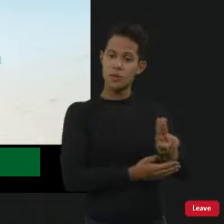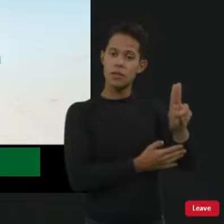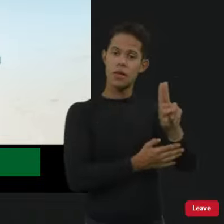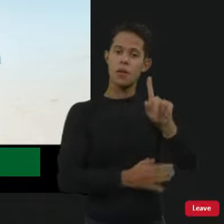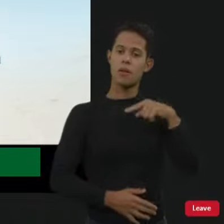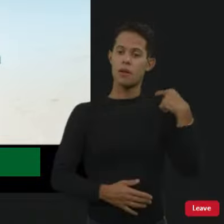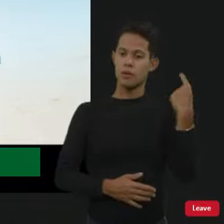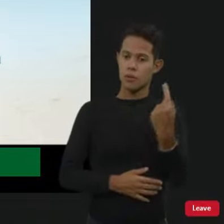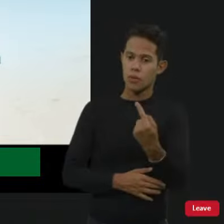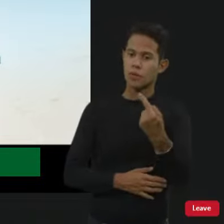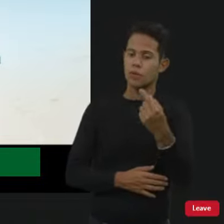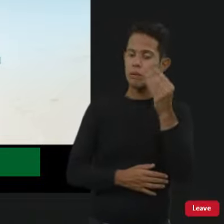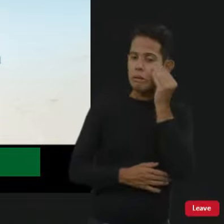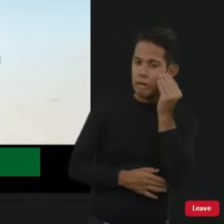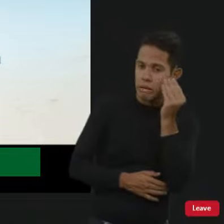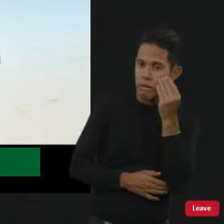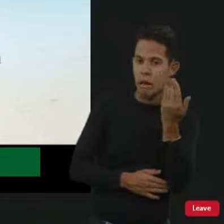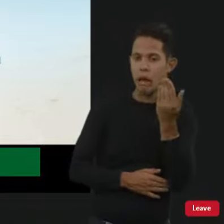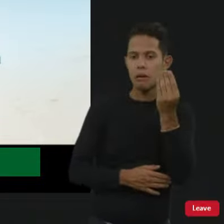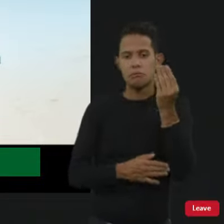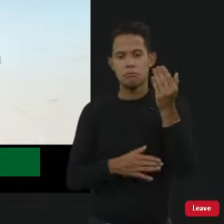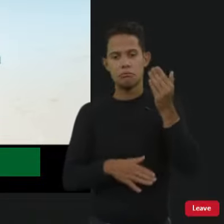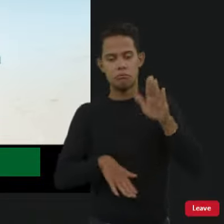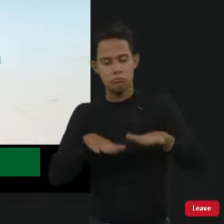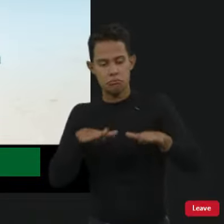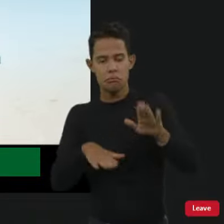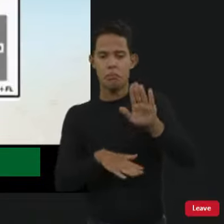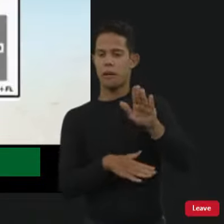ter alguma resposta e, infelizmente, não tivemos.